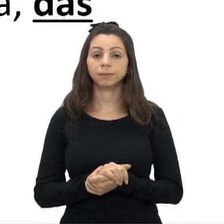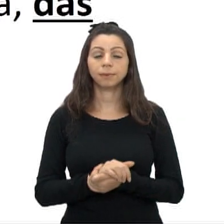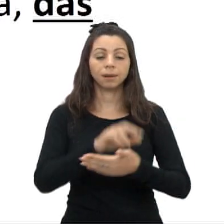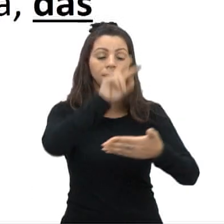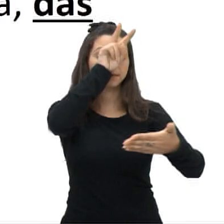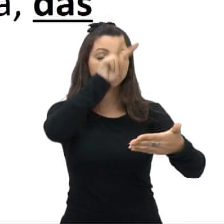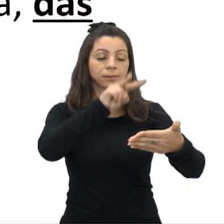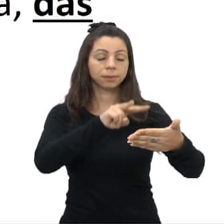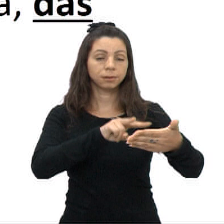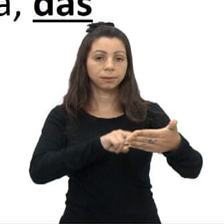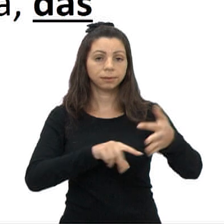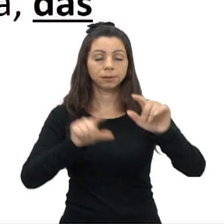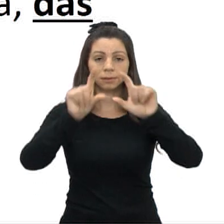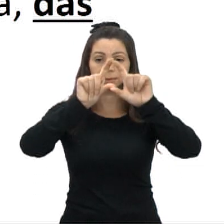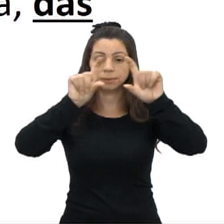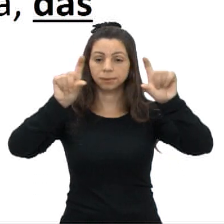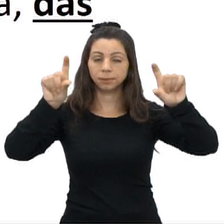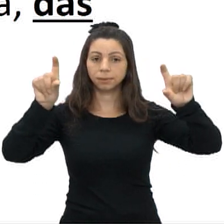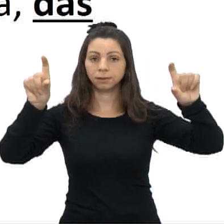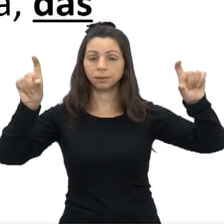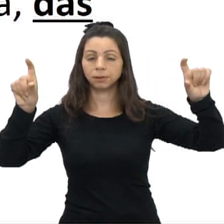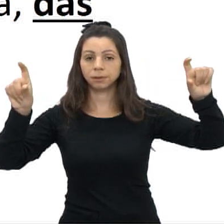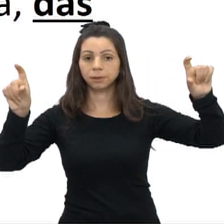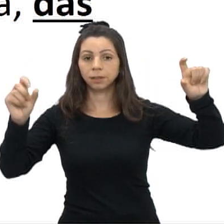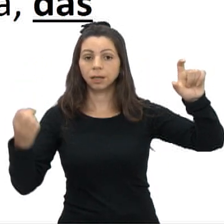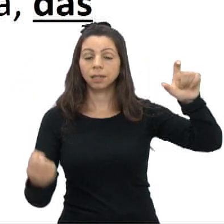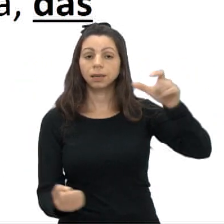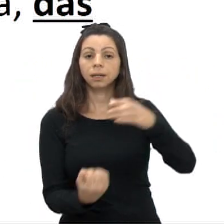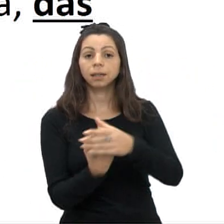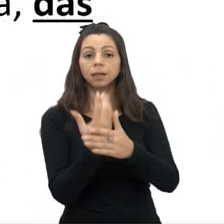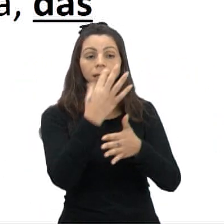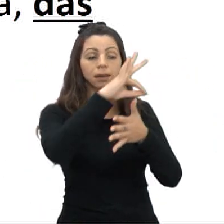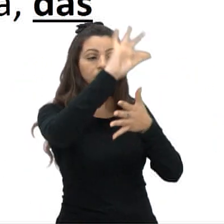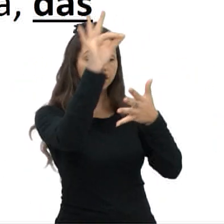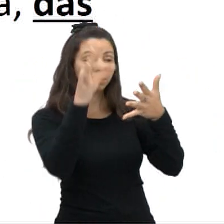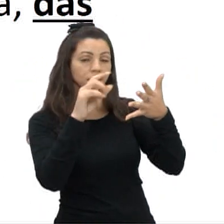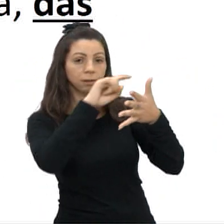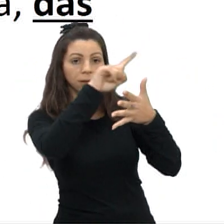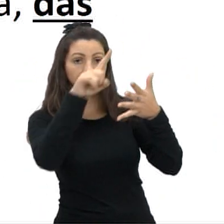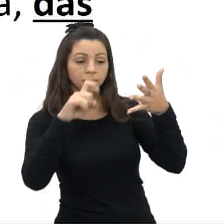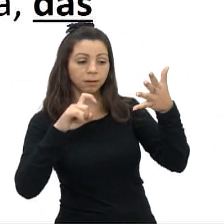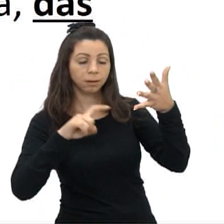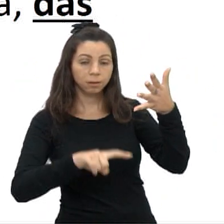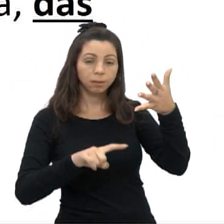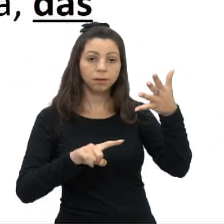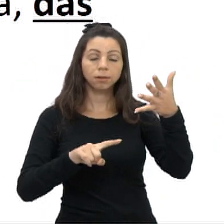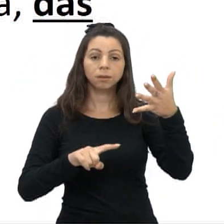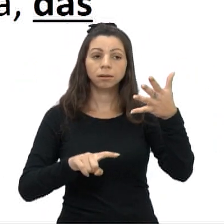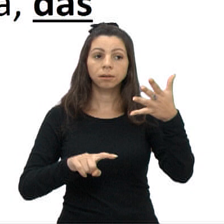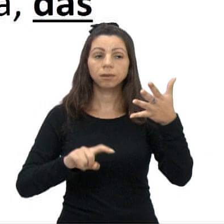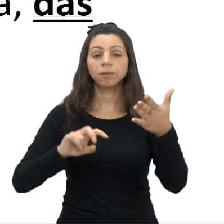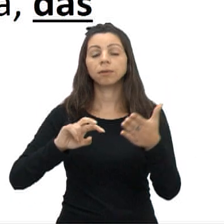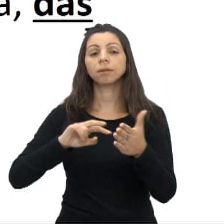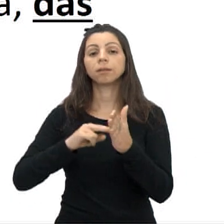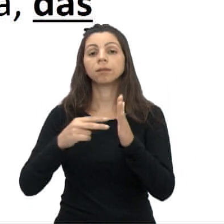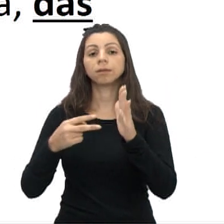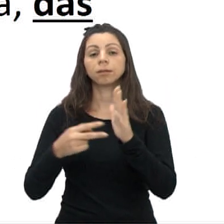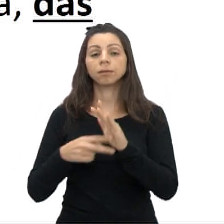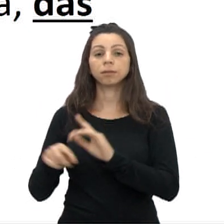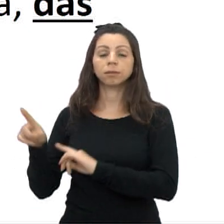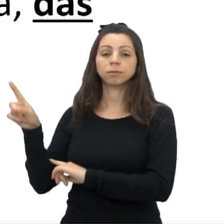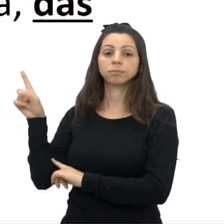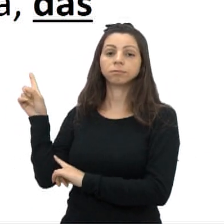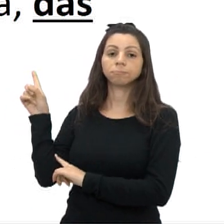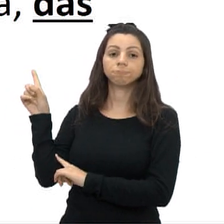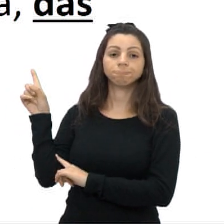Releia o trecho e formule uma hipótese para o sentido da expressão destacada. Experimentava